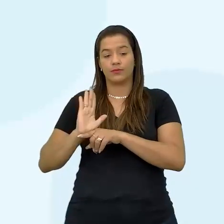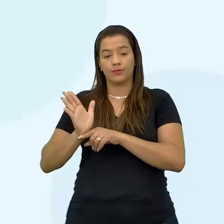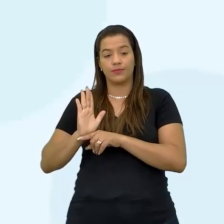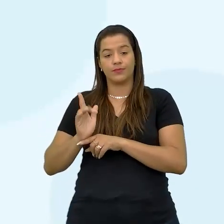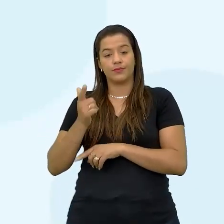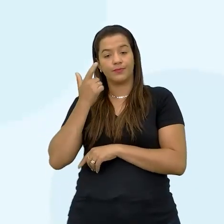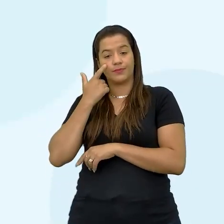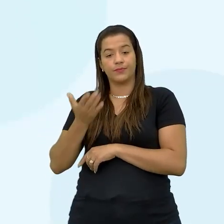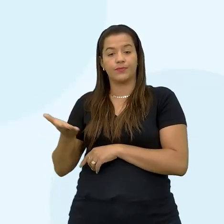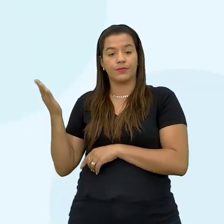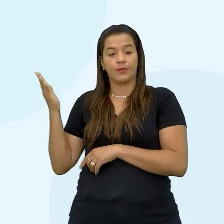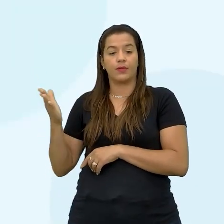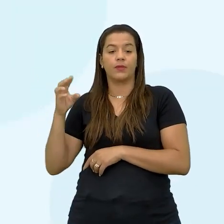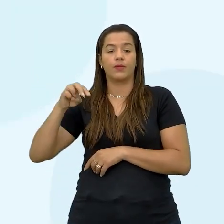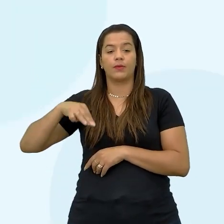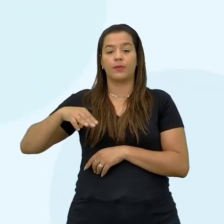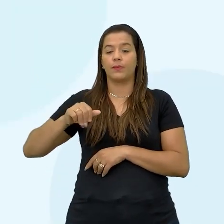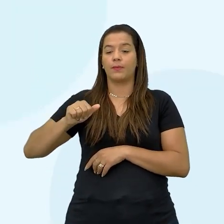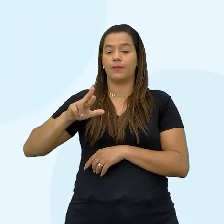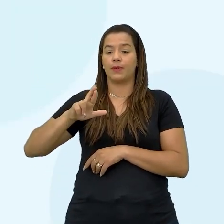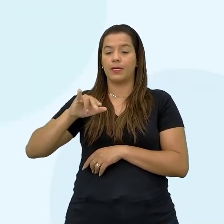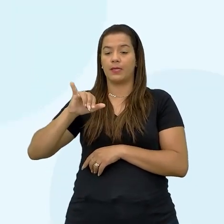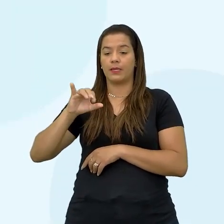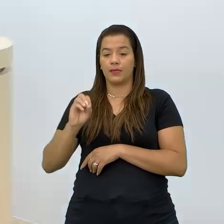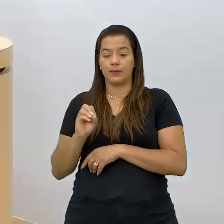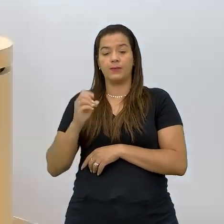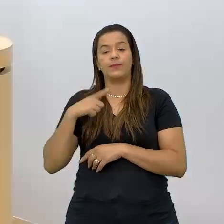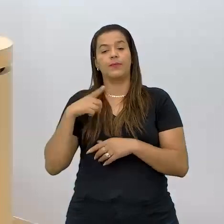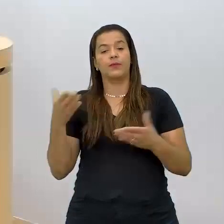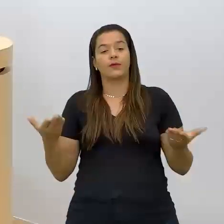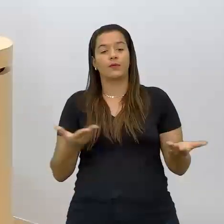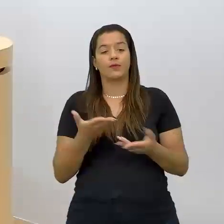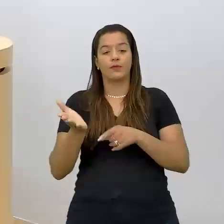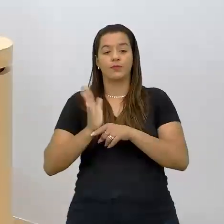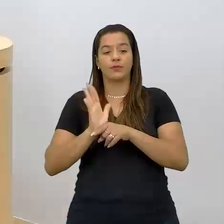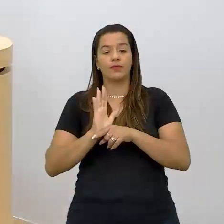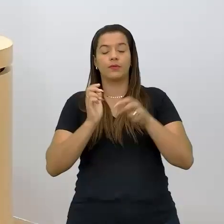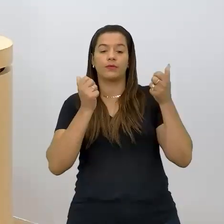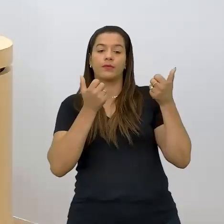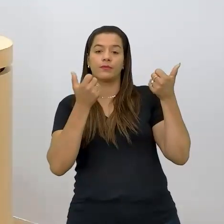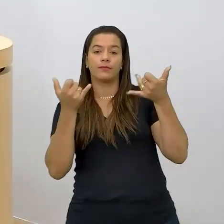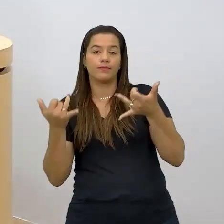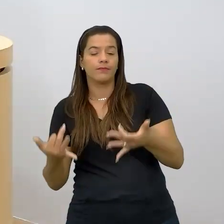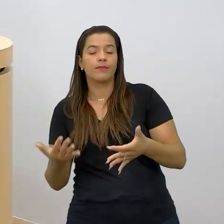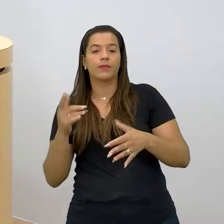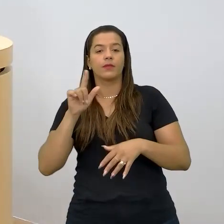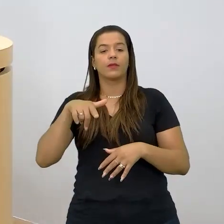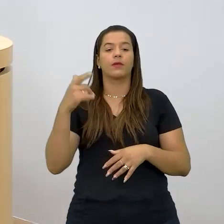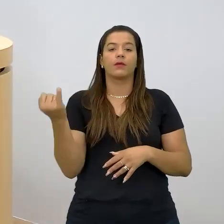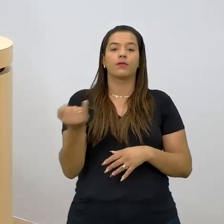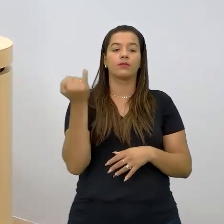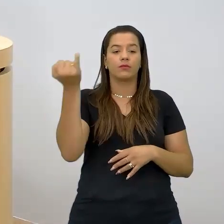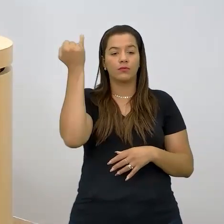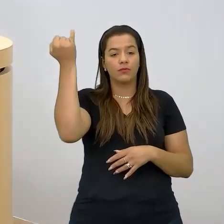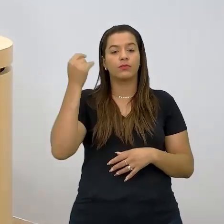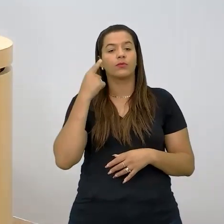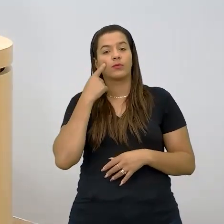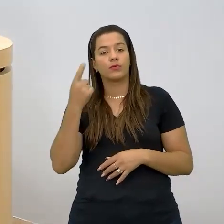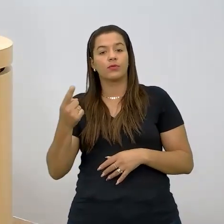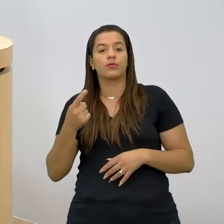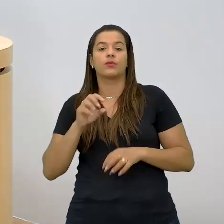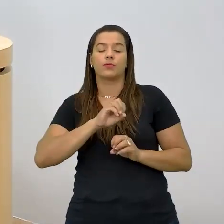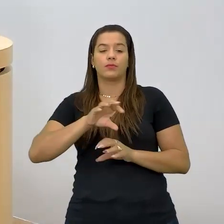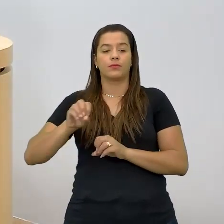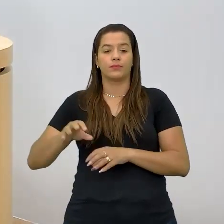Sérgio Cortella, não é isso, Gê? Isso, exatamente, pessoal. Agora a gente vai ver, então, um vídeo que fala justamente aí da importância da curadoria